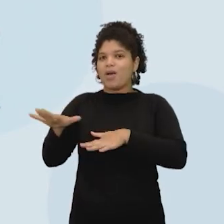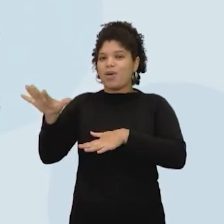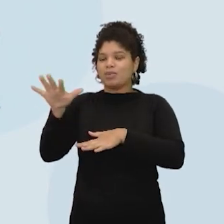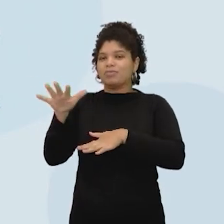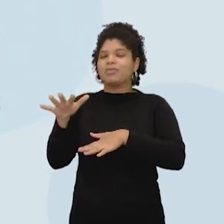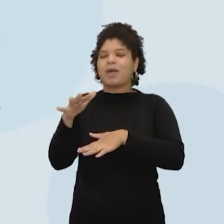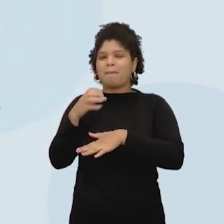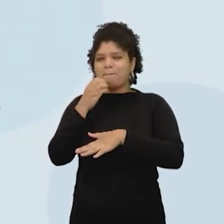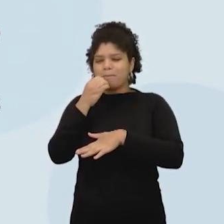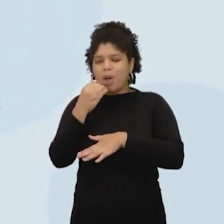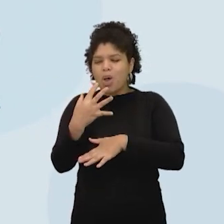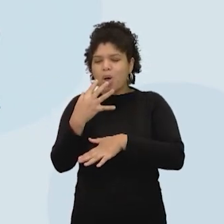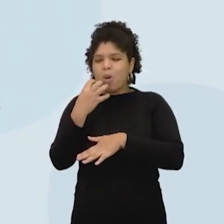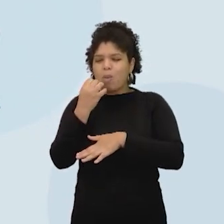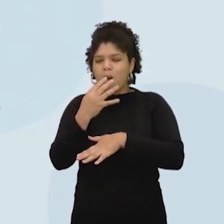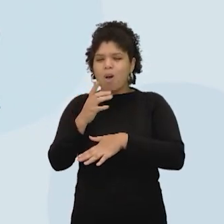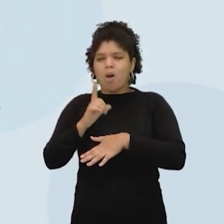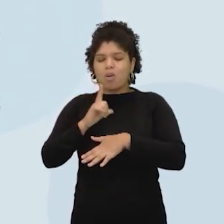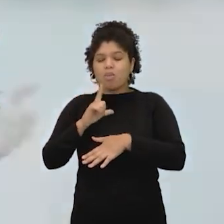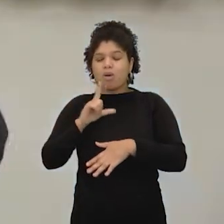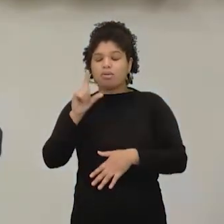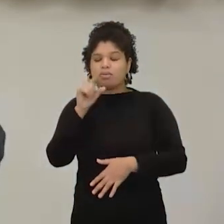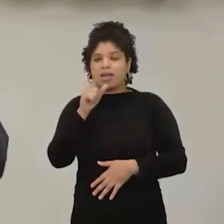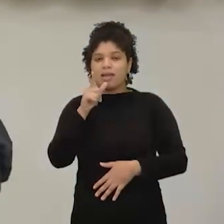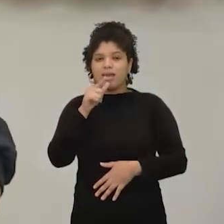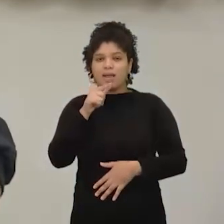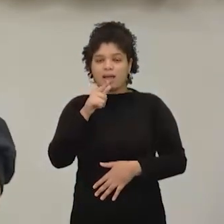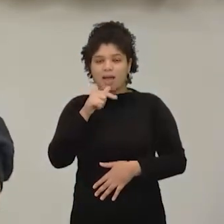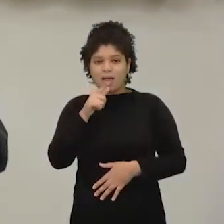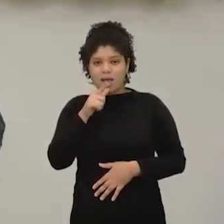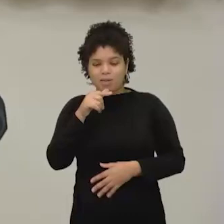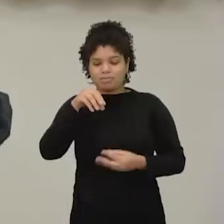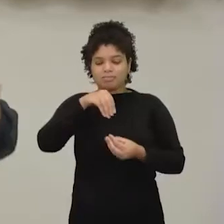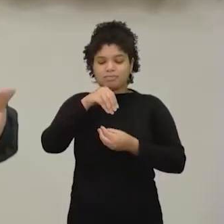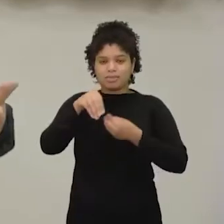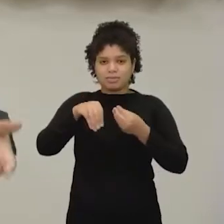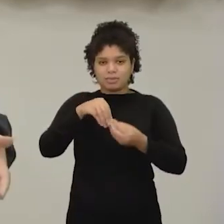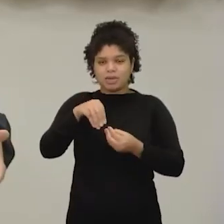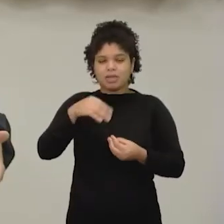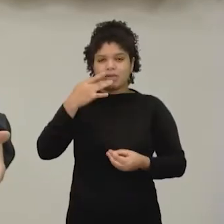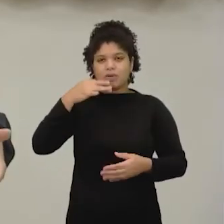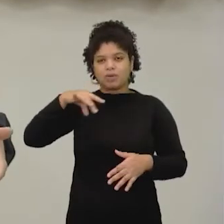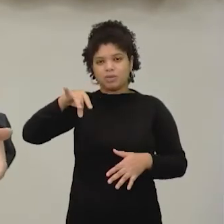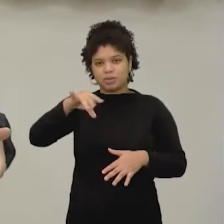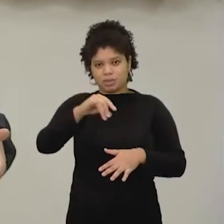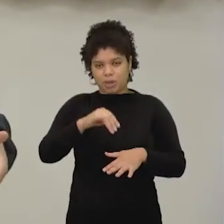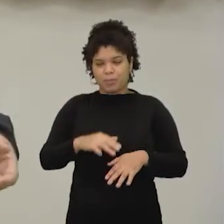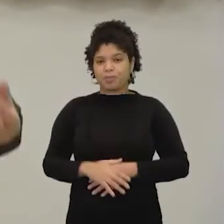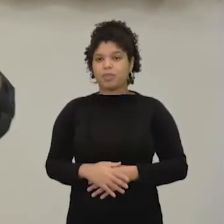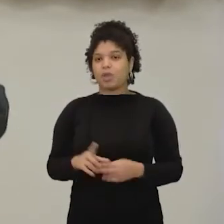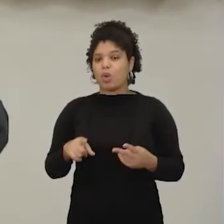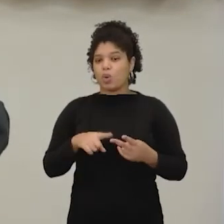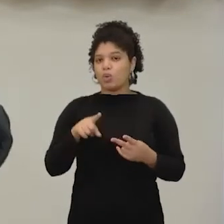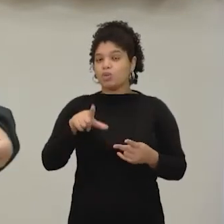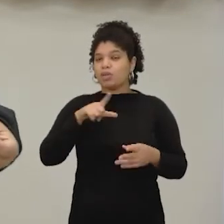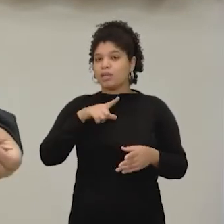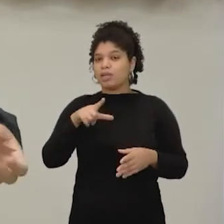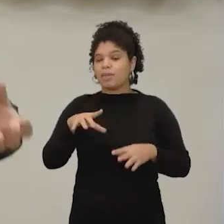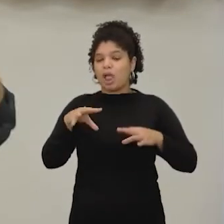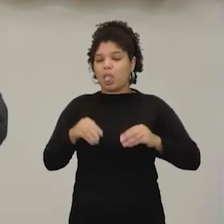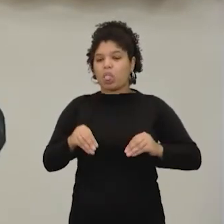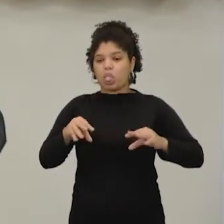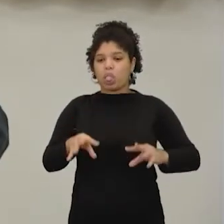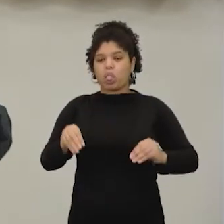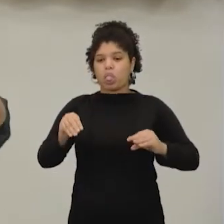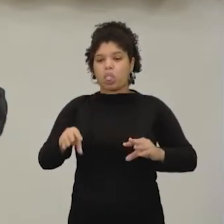boa, porque ela está abrangendo toda a área do litoral. Possui solo argiloso, que é mais fácil